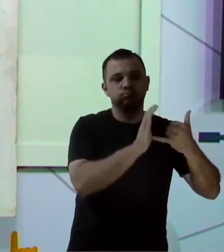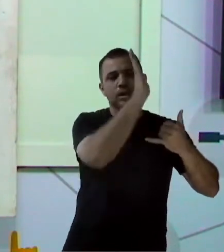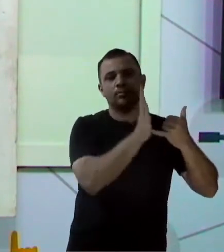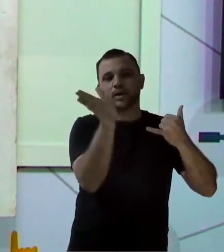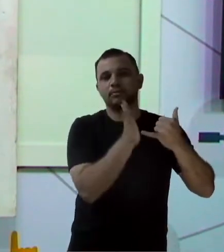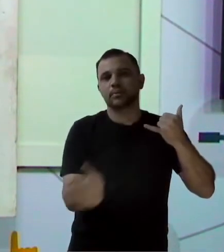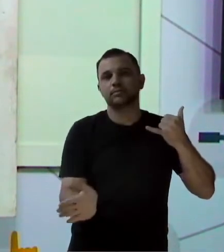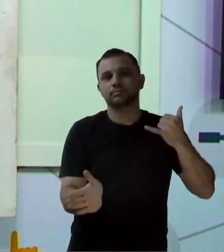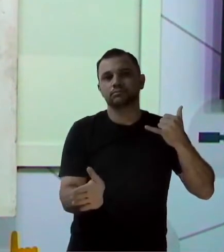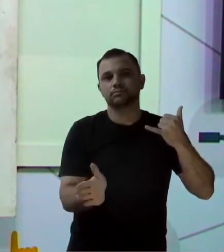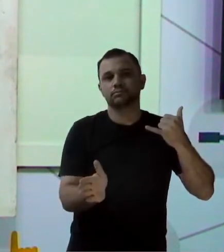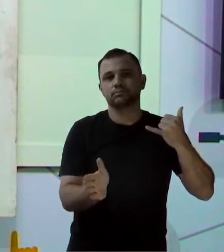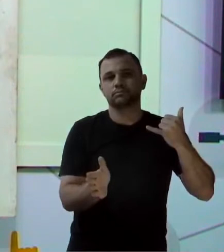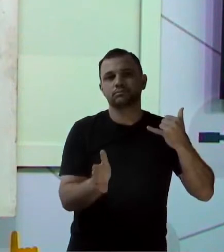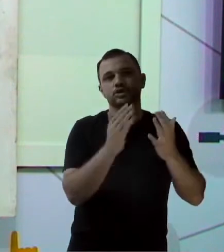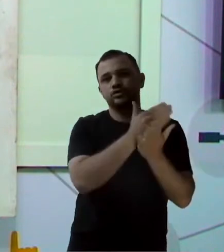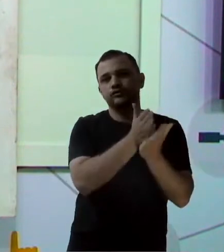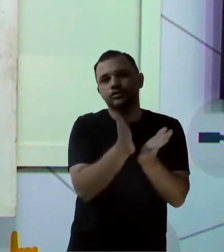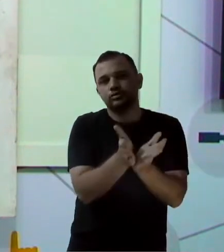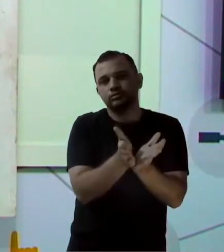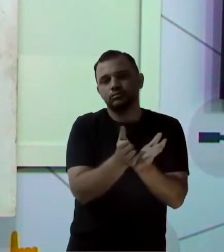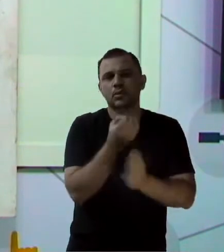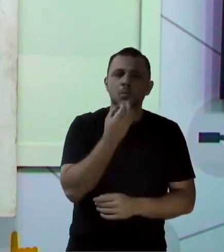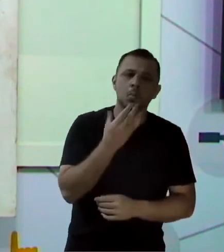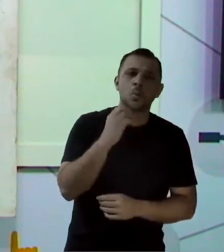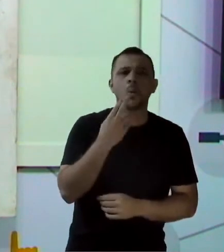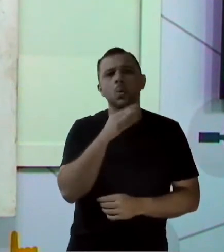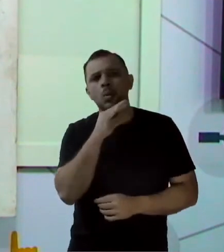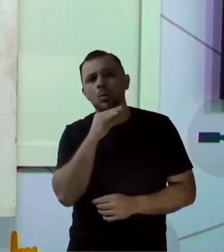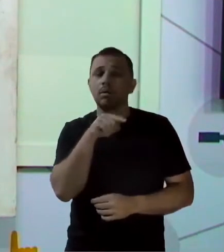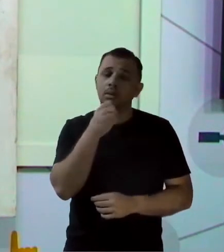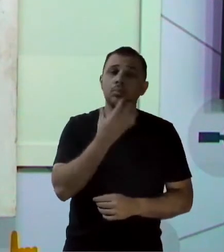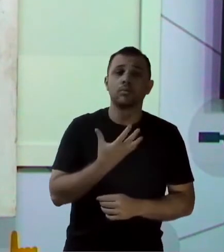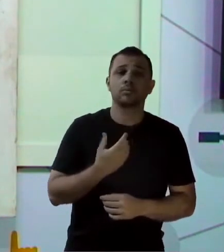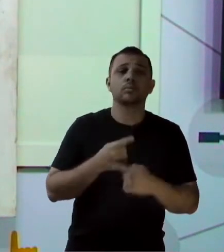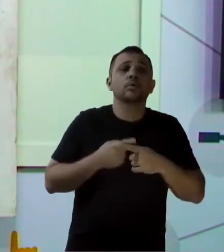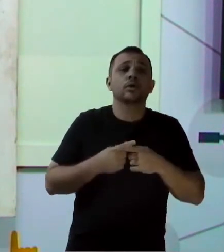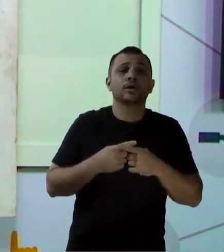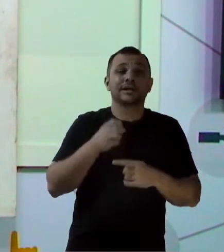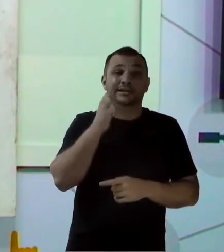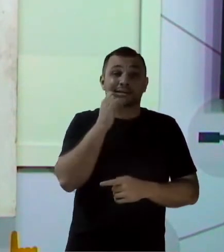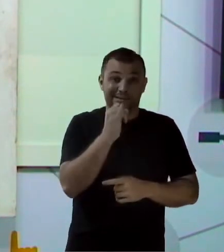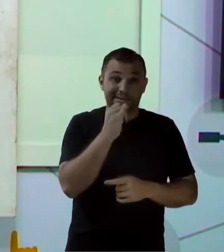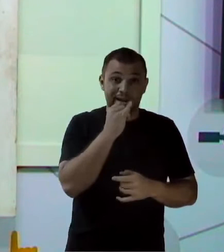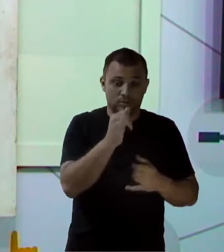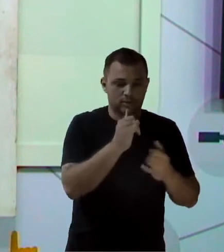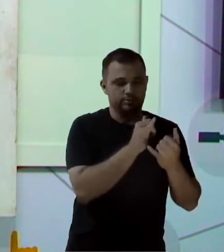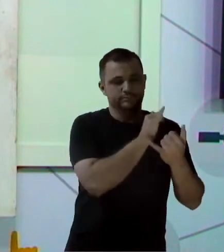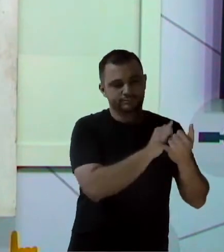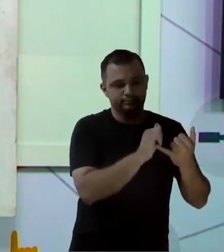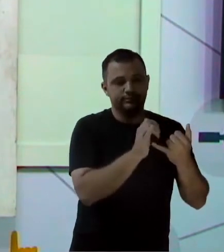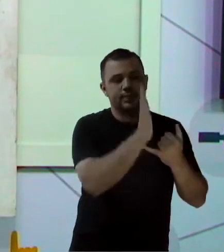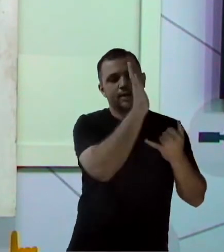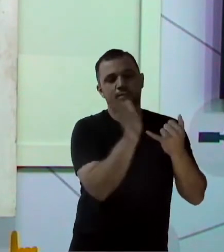É muito bom. Porque quando você dá vários caminhos para a corrente, você vai facilitar o percurso dela,